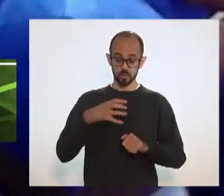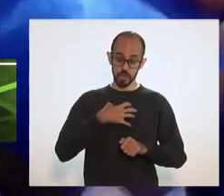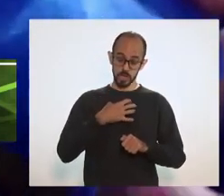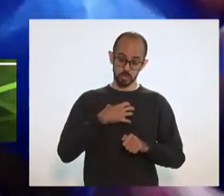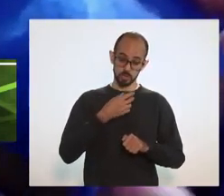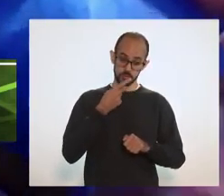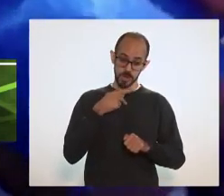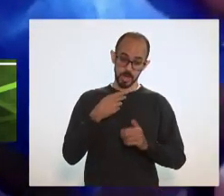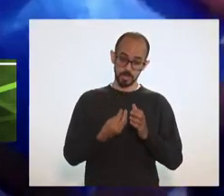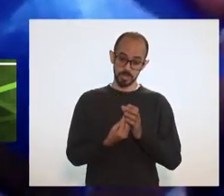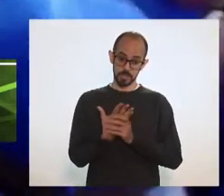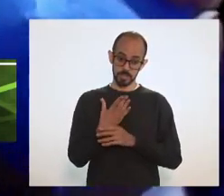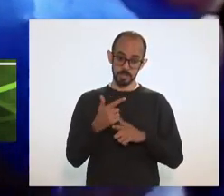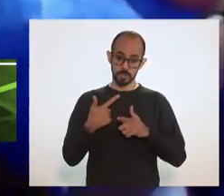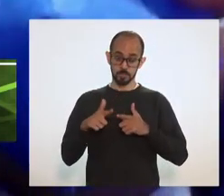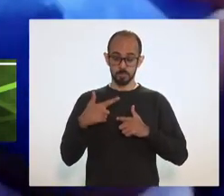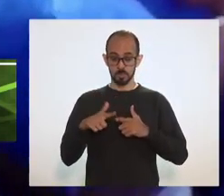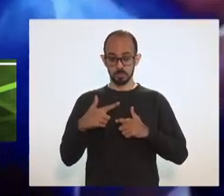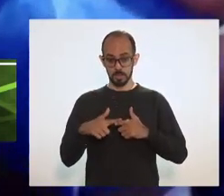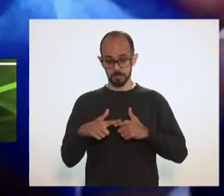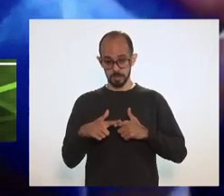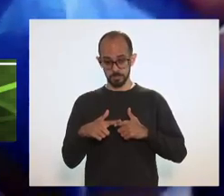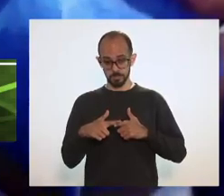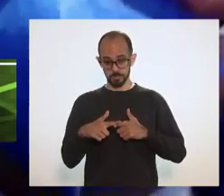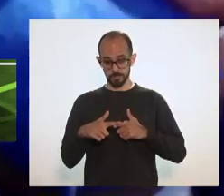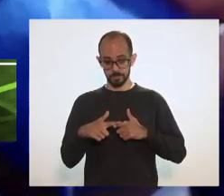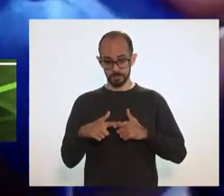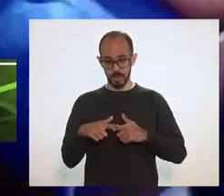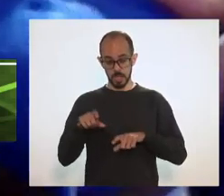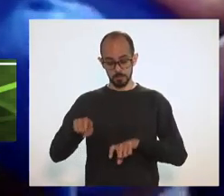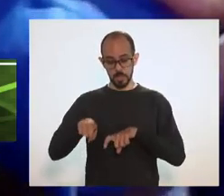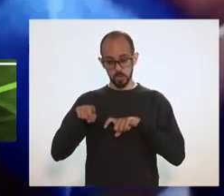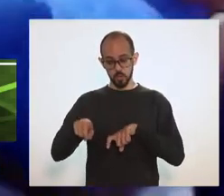gente vai estudar, porque muitas das vezes